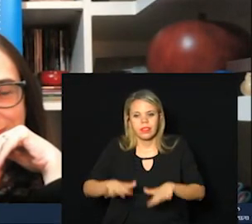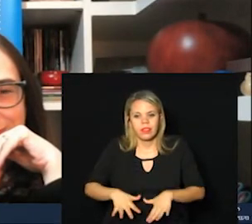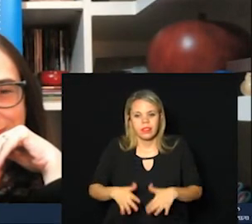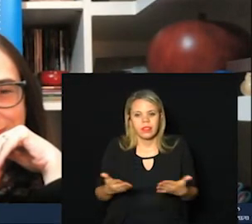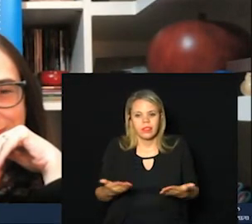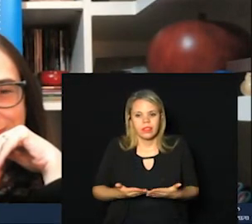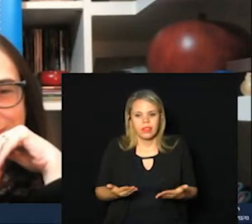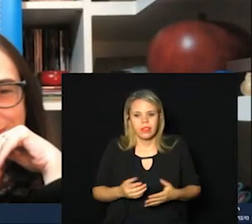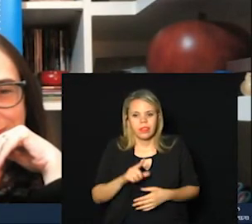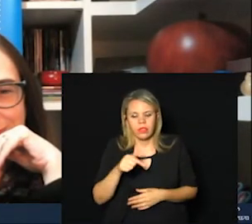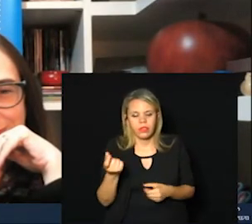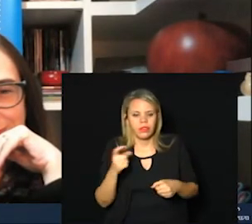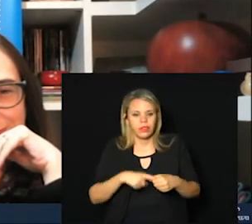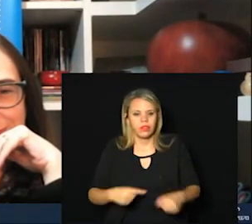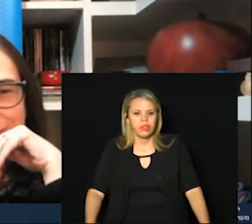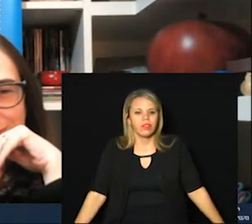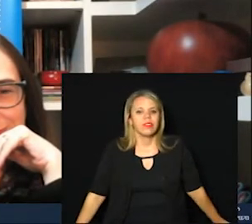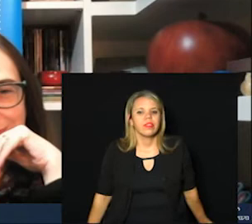agora e depois eu volto.